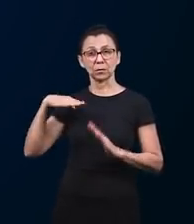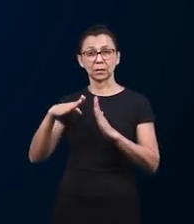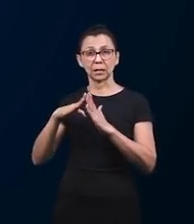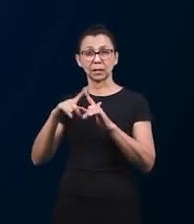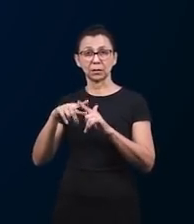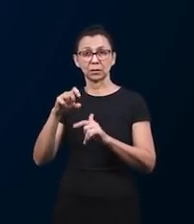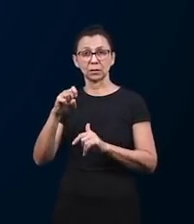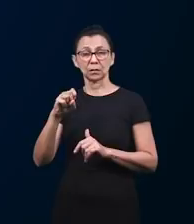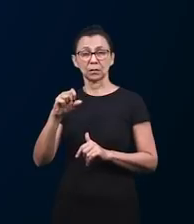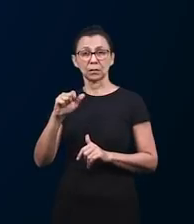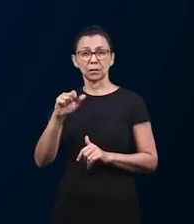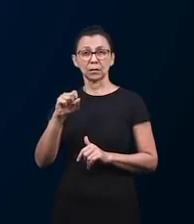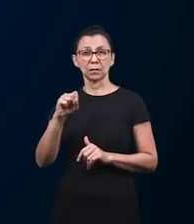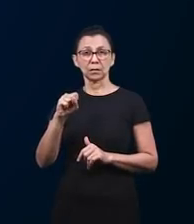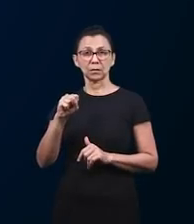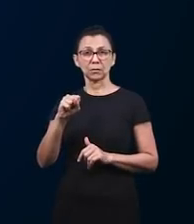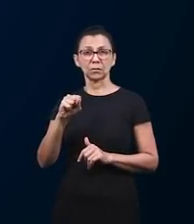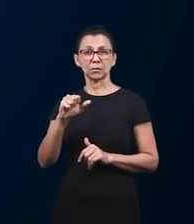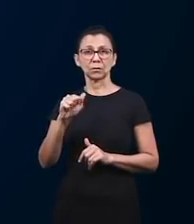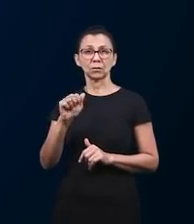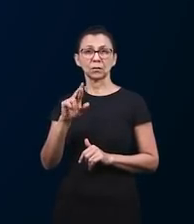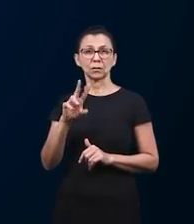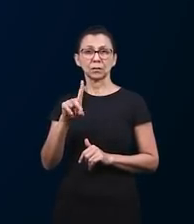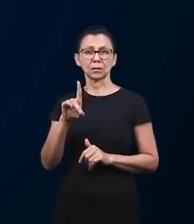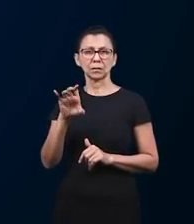aqui, aqueles restantes, né? Os